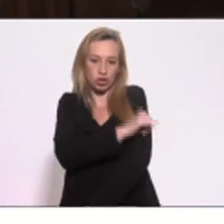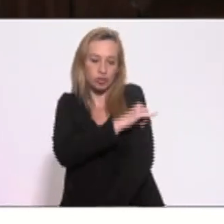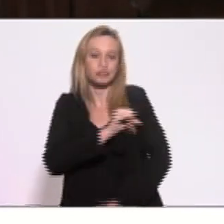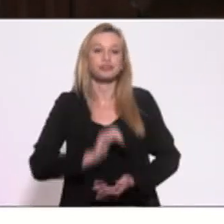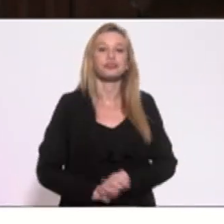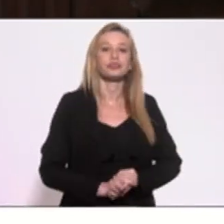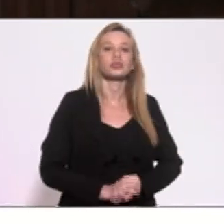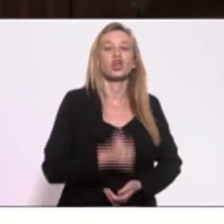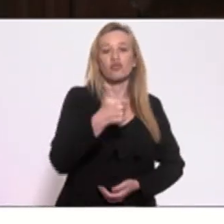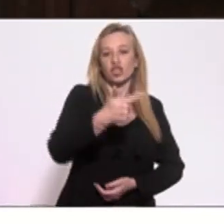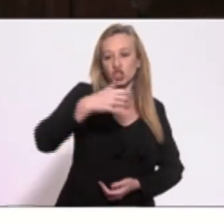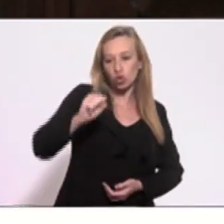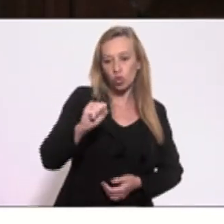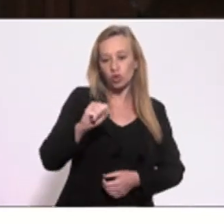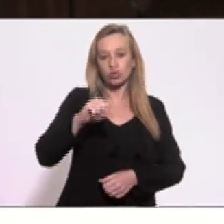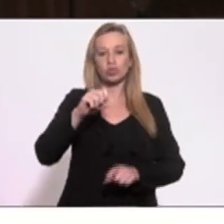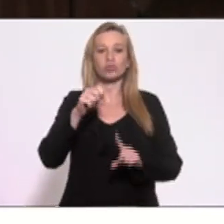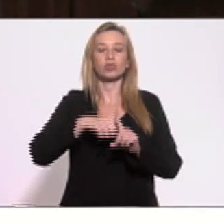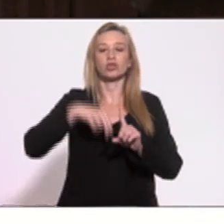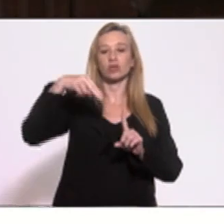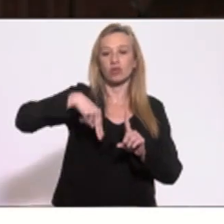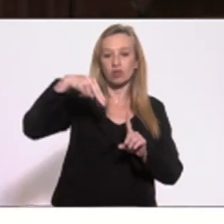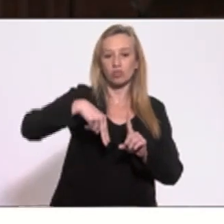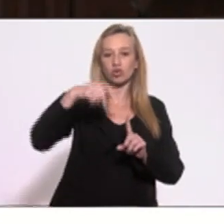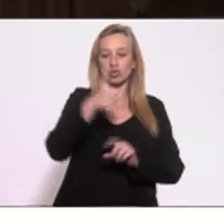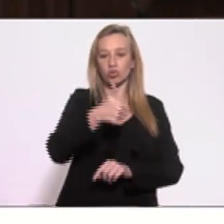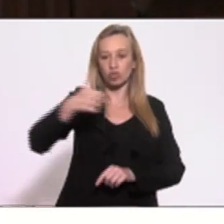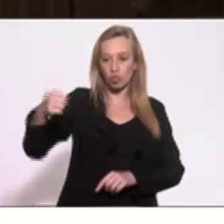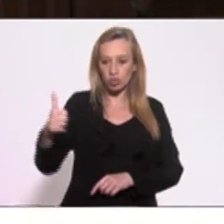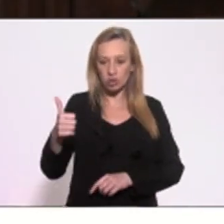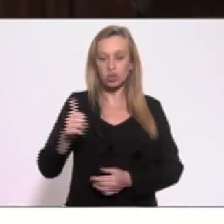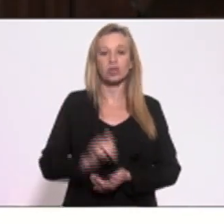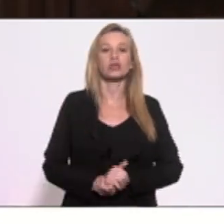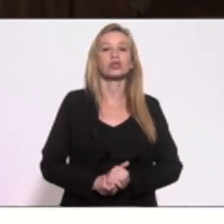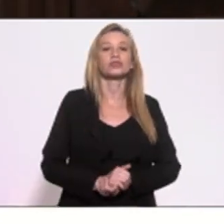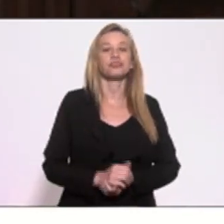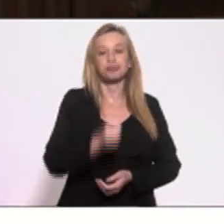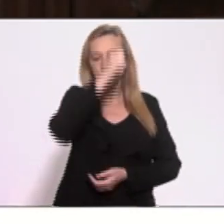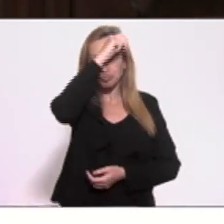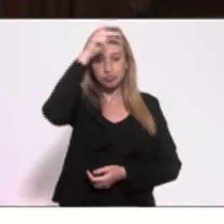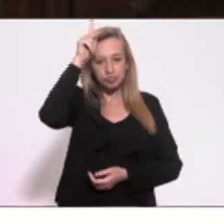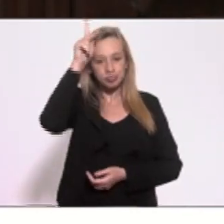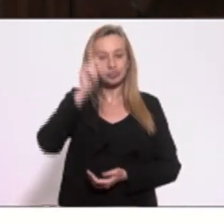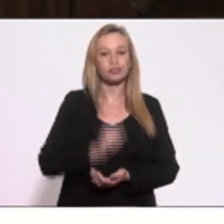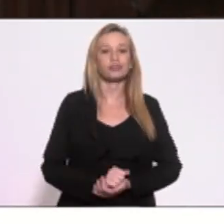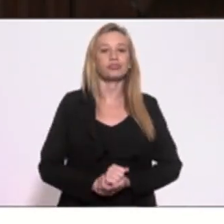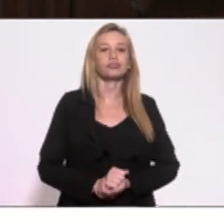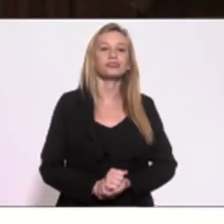em 28 de novembro de 2011, o prefeito